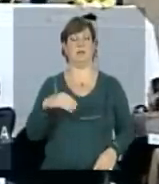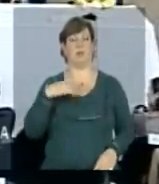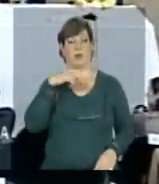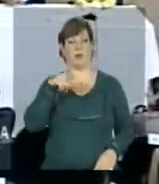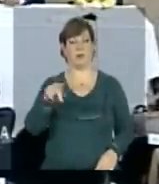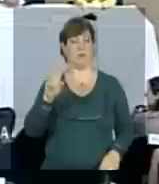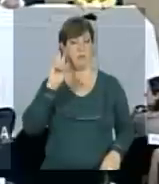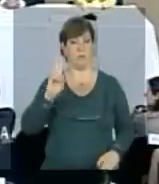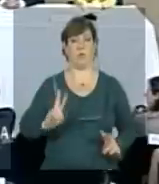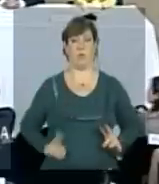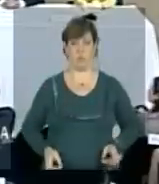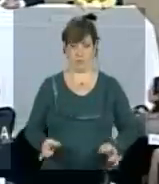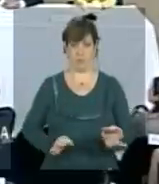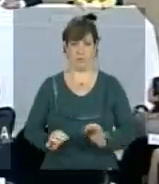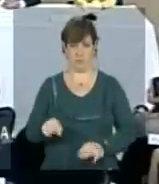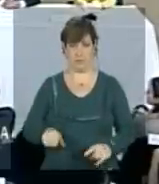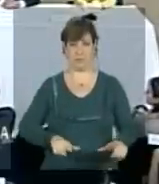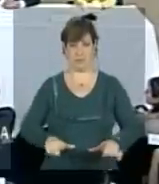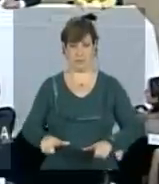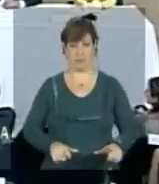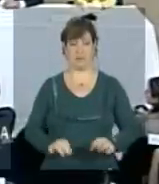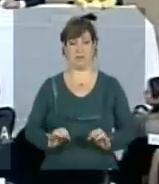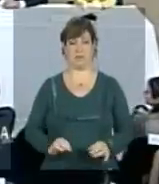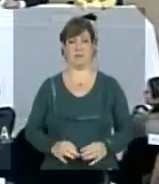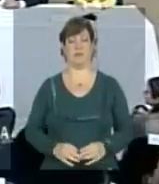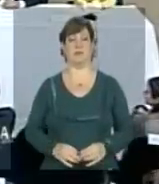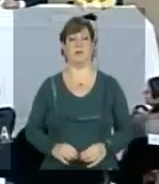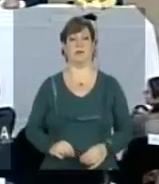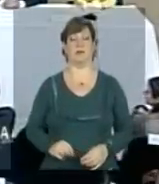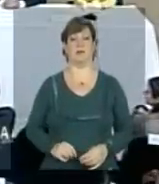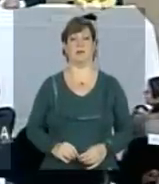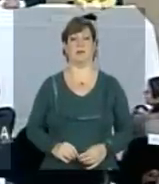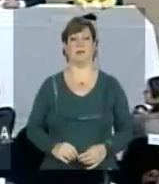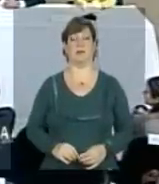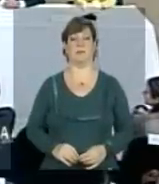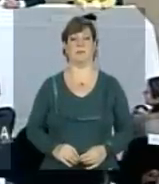continua coordenando essa tarefa, é isso? Isso era quando eu estava no júri. Então,